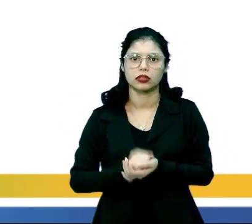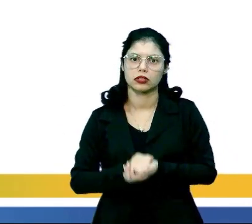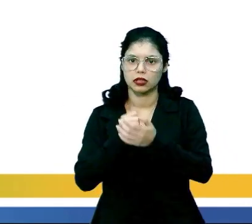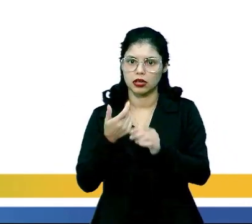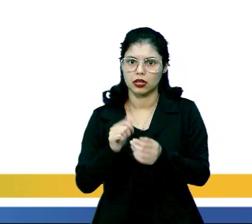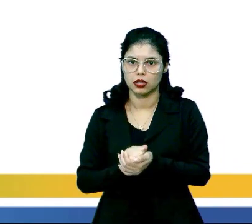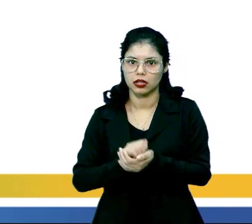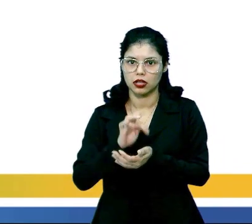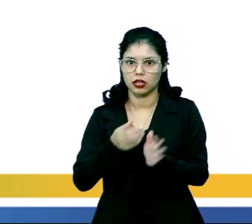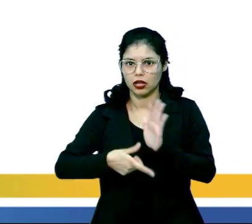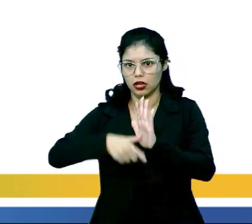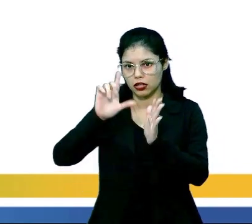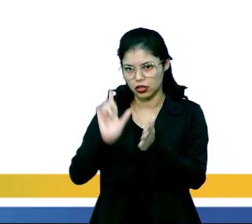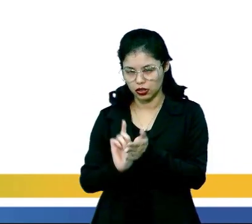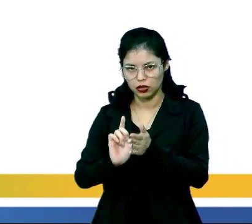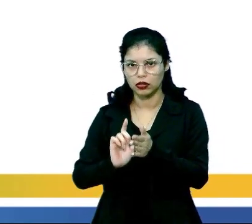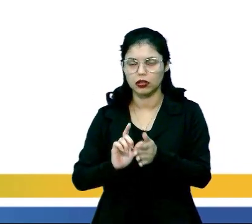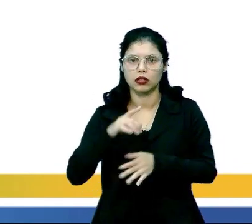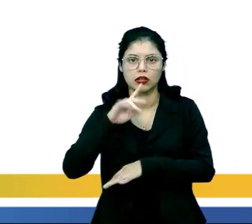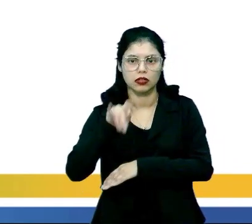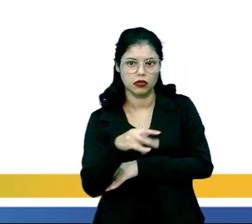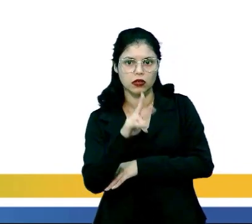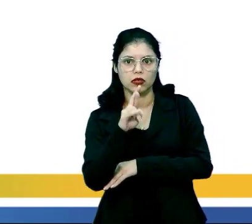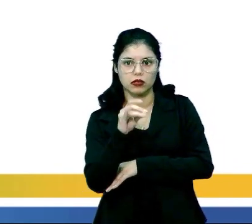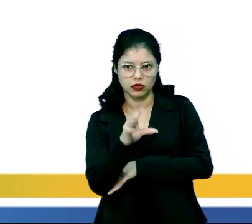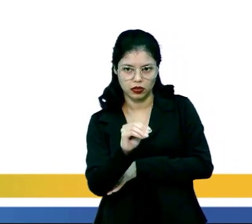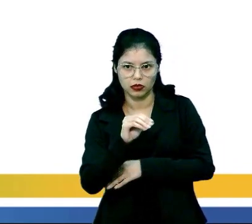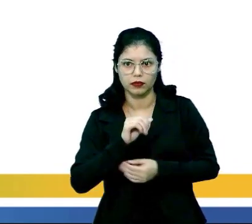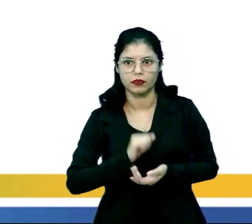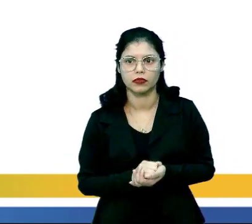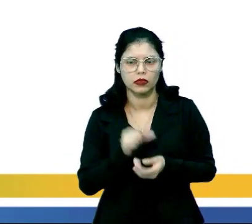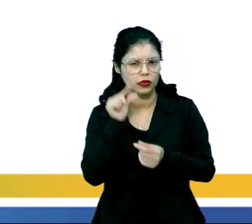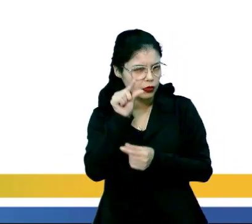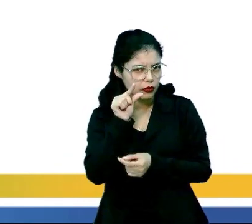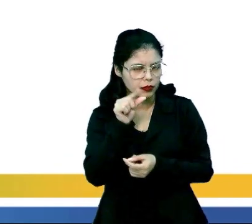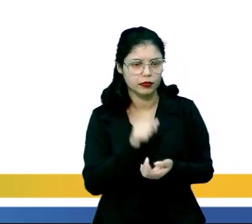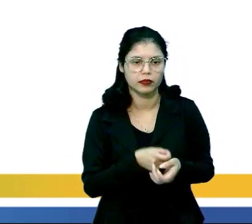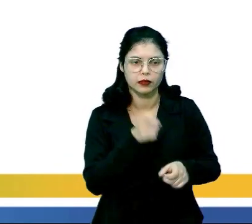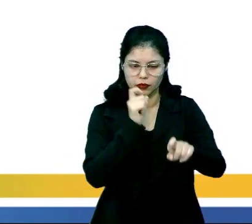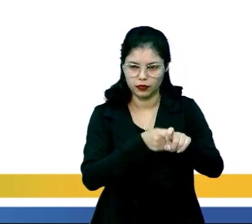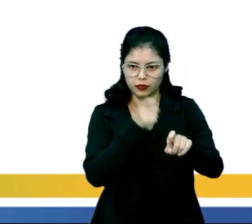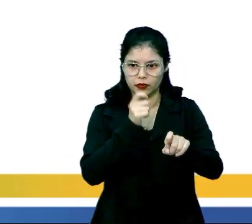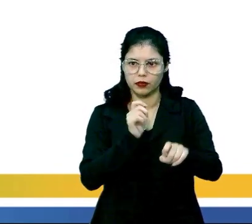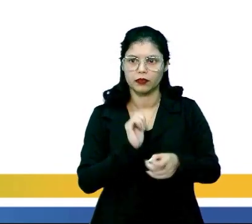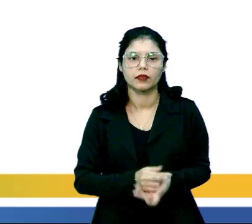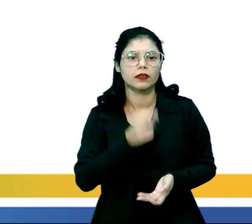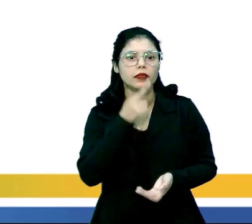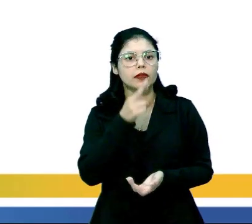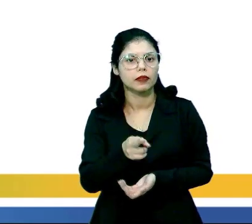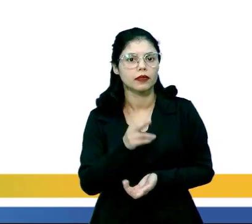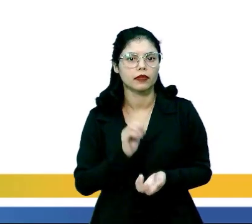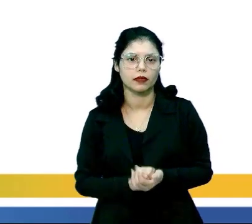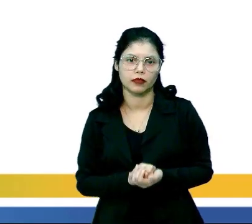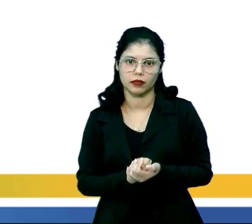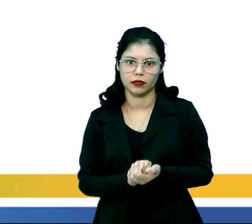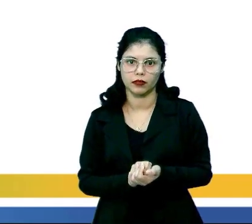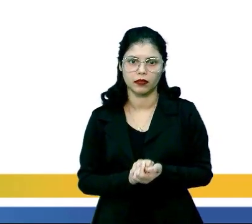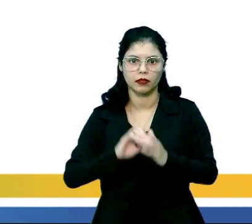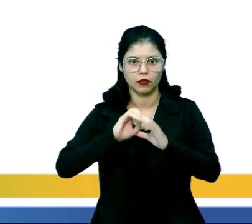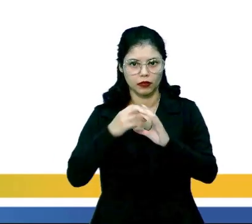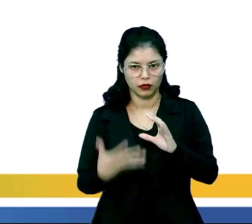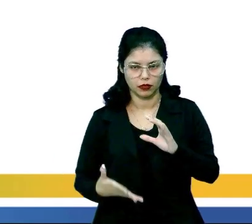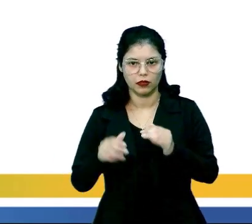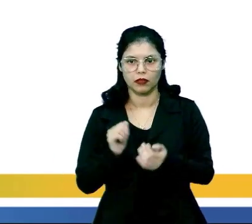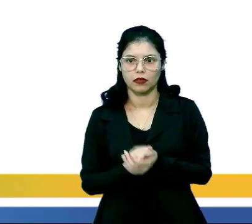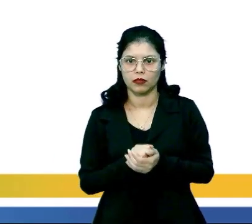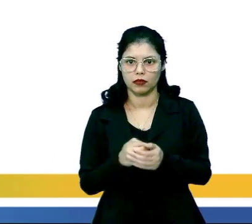localizado na parte anterior da articulação do joelho, um pequeno martelo. A resposta reflexa ao